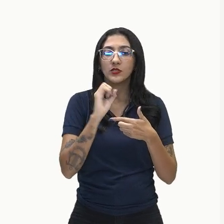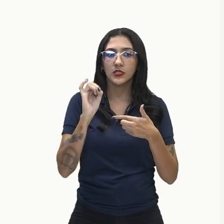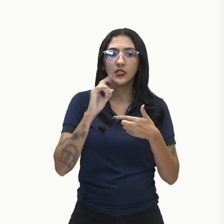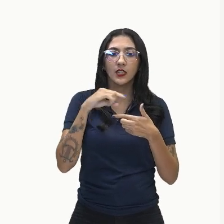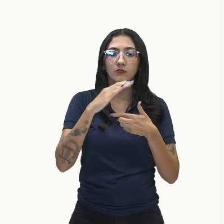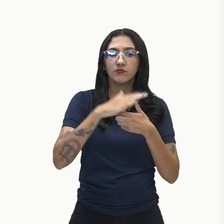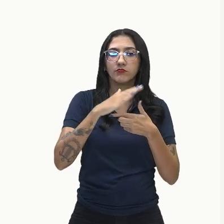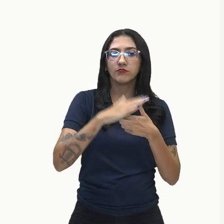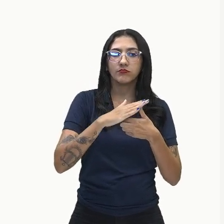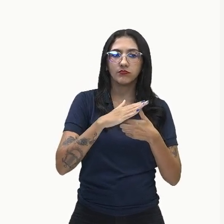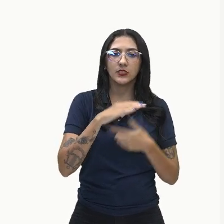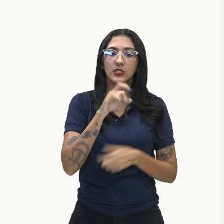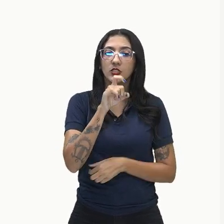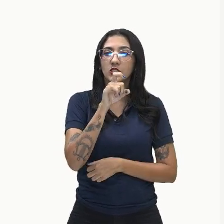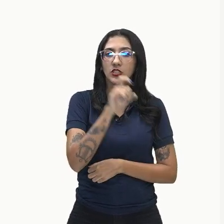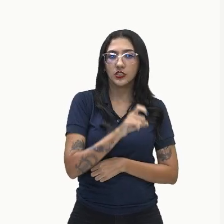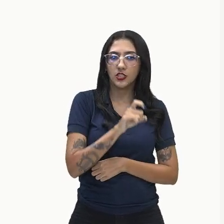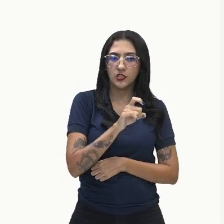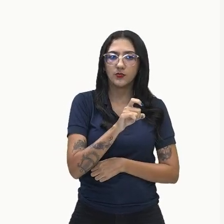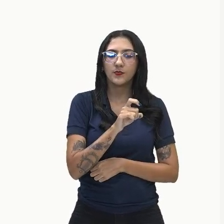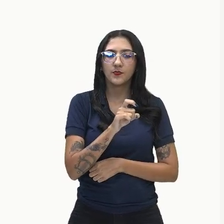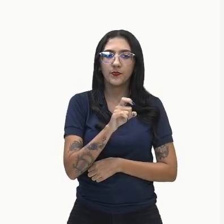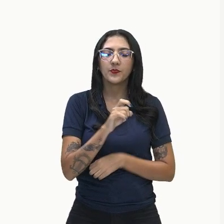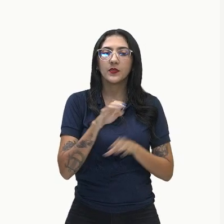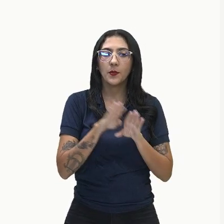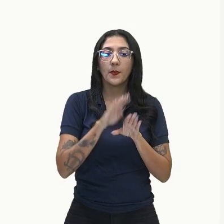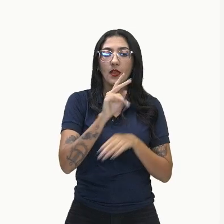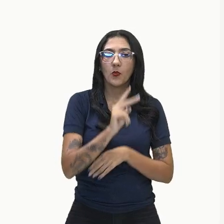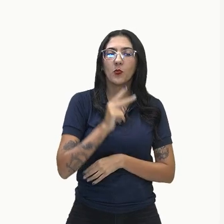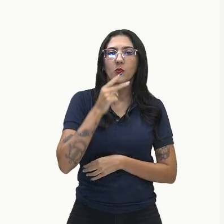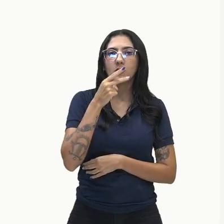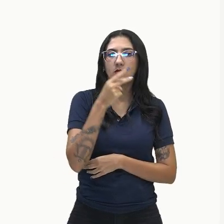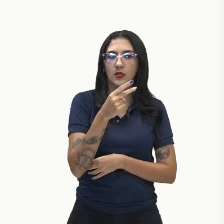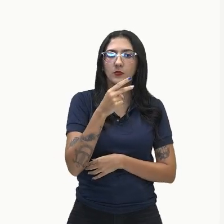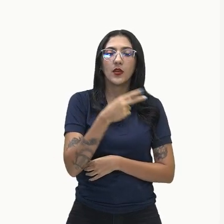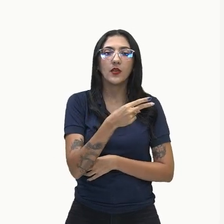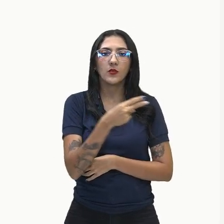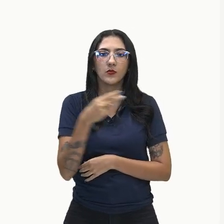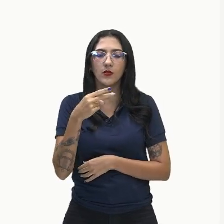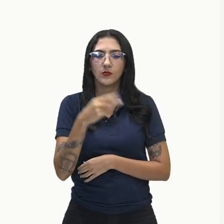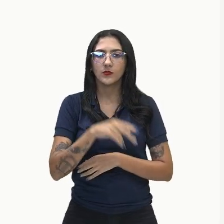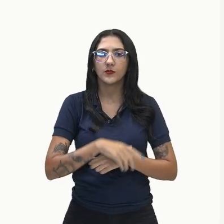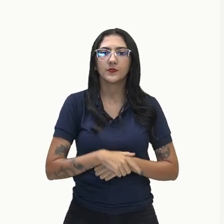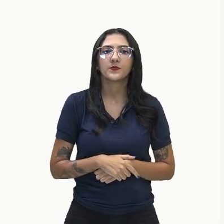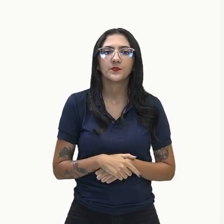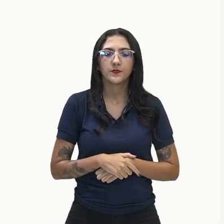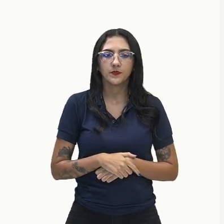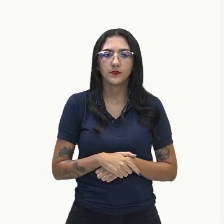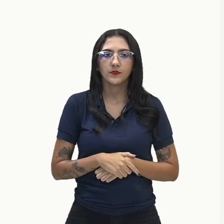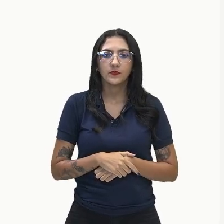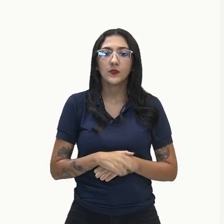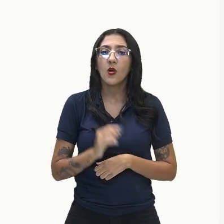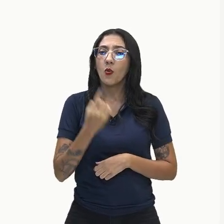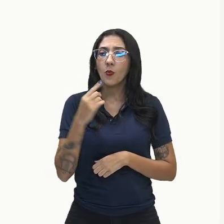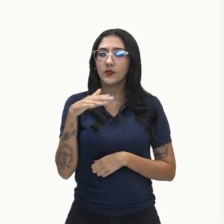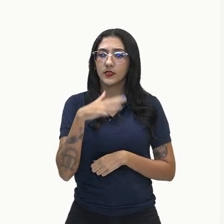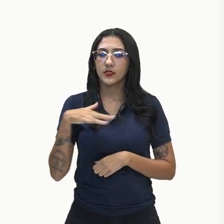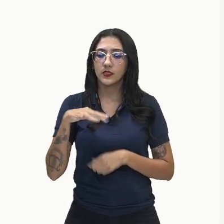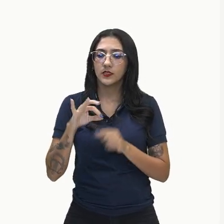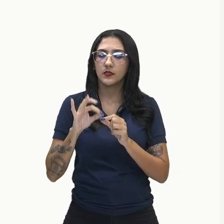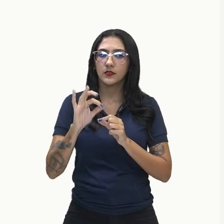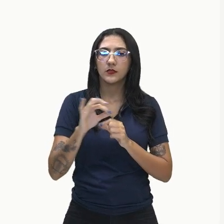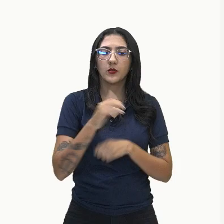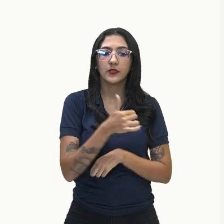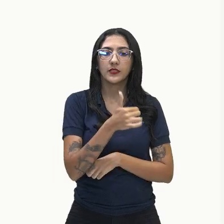mede x. Então, x ao quadrado é igual. Um dos catetos mede 15,